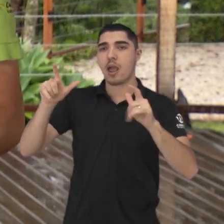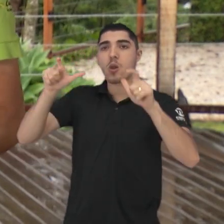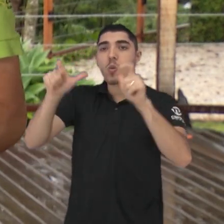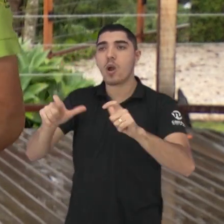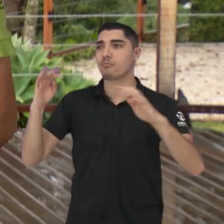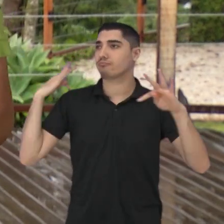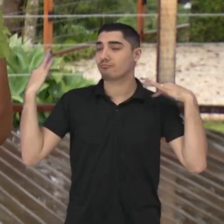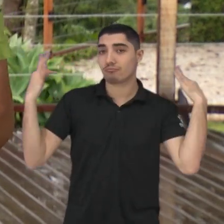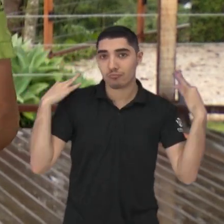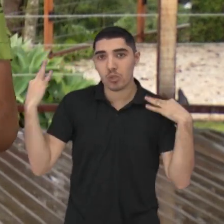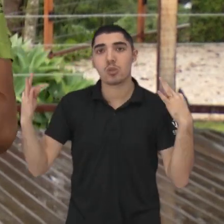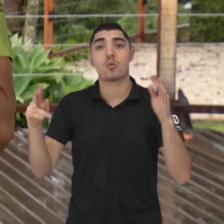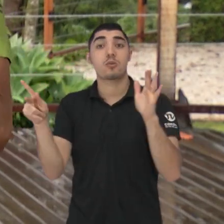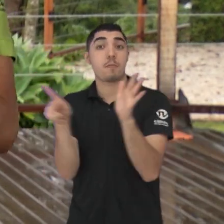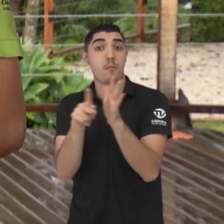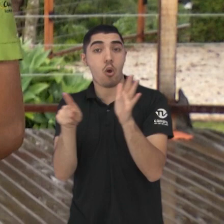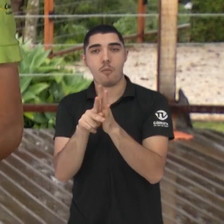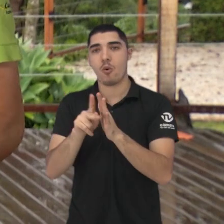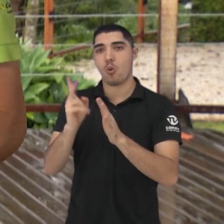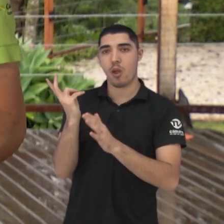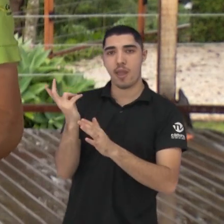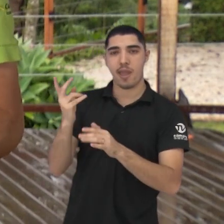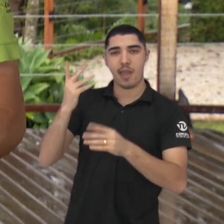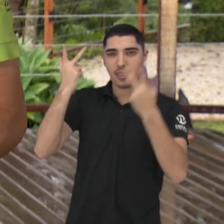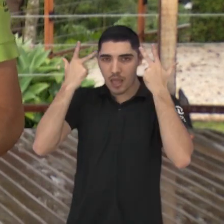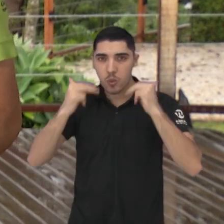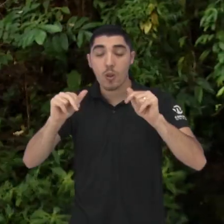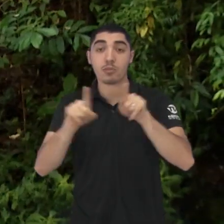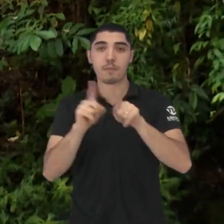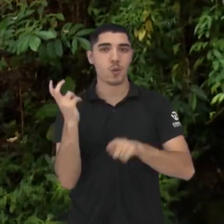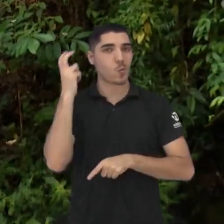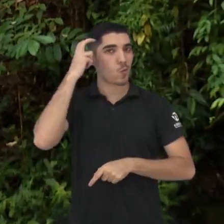atrativos culturais, formado pelo Tancredo Neves, lá de Ubatuba.